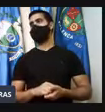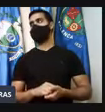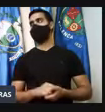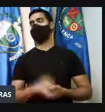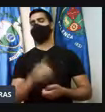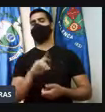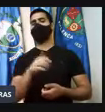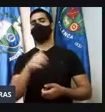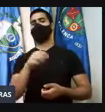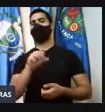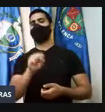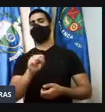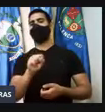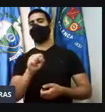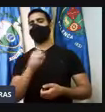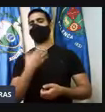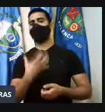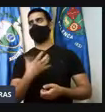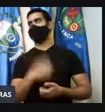8/12.